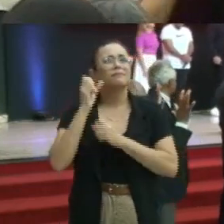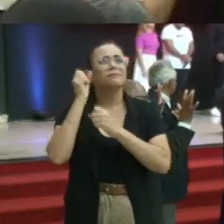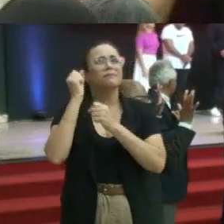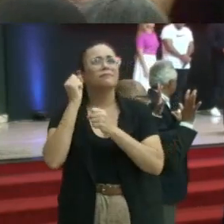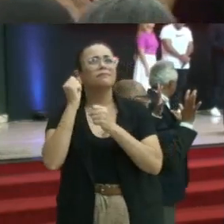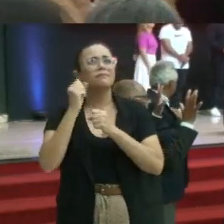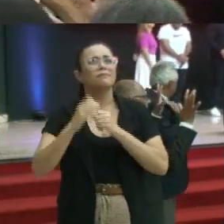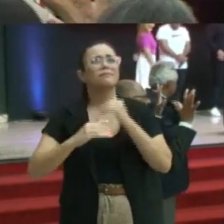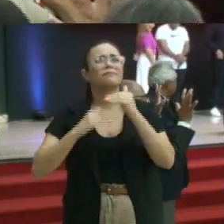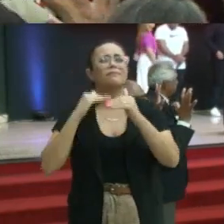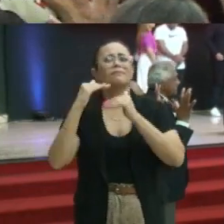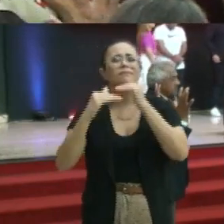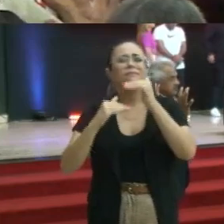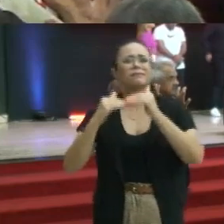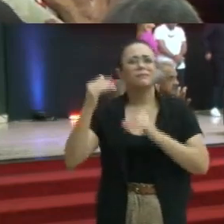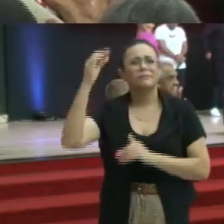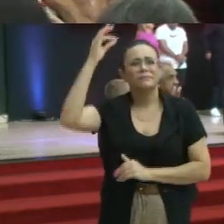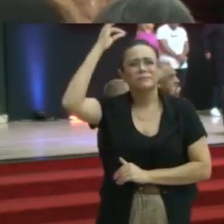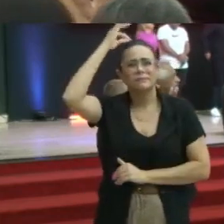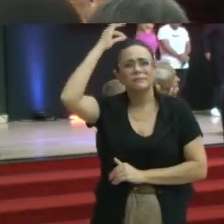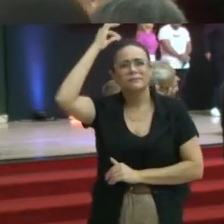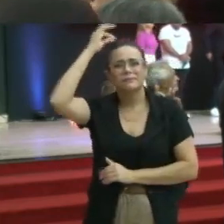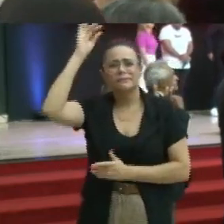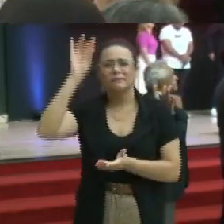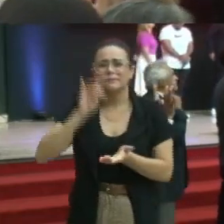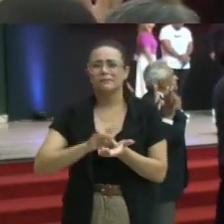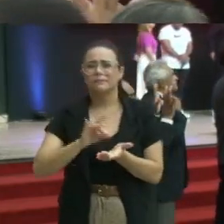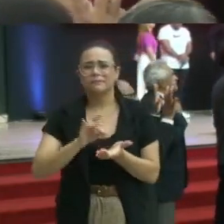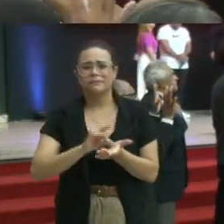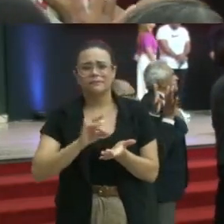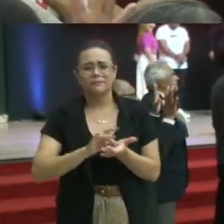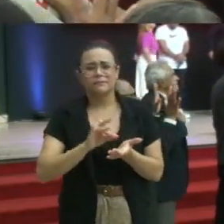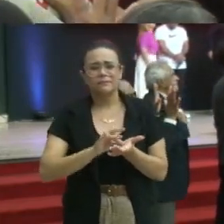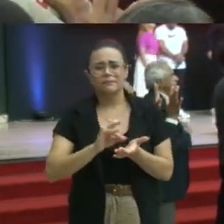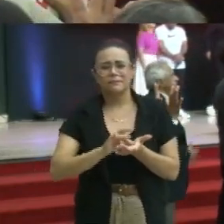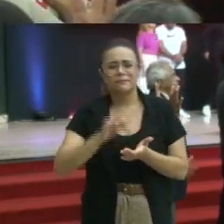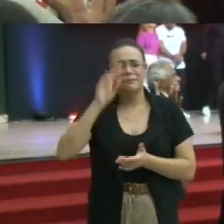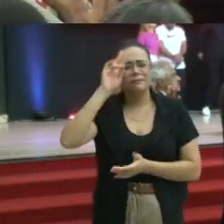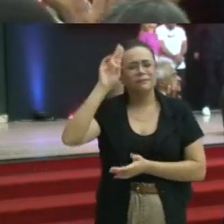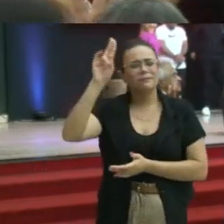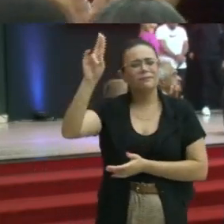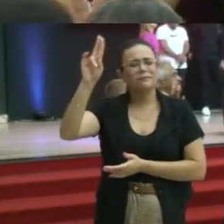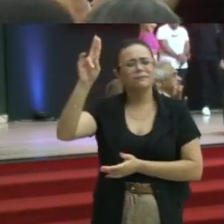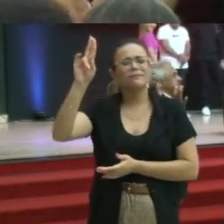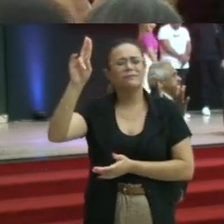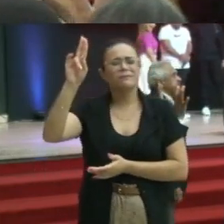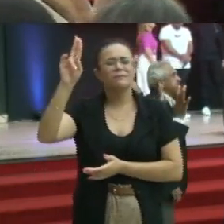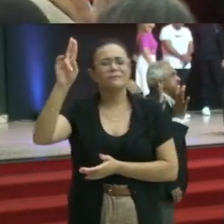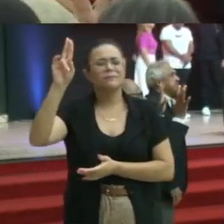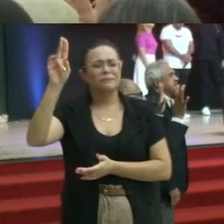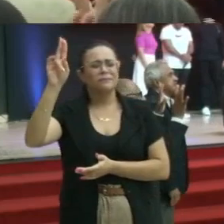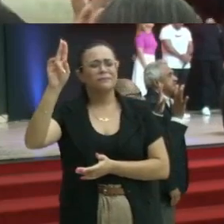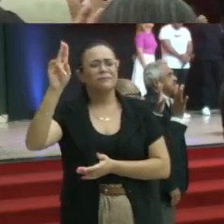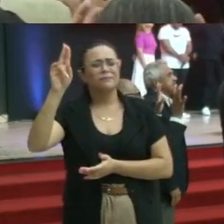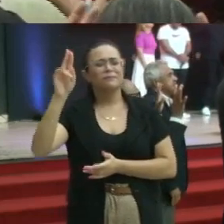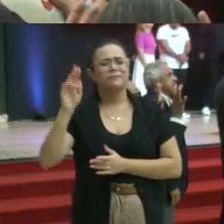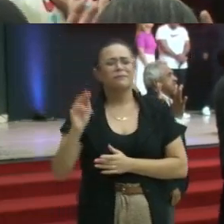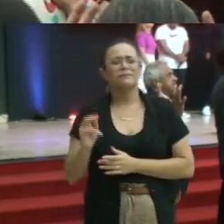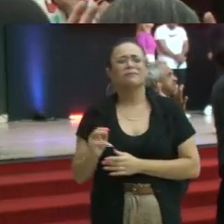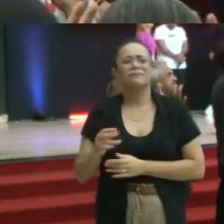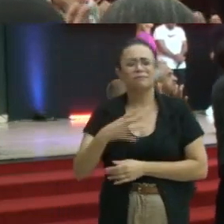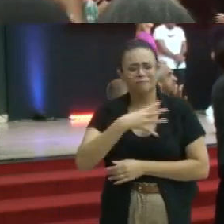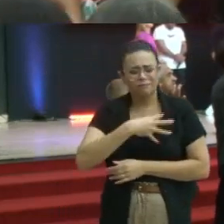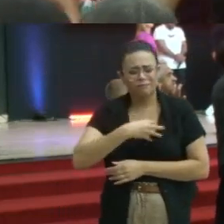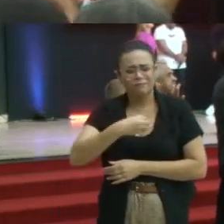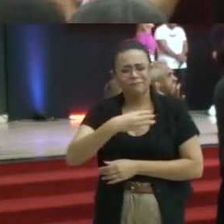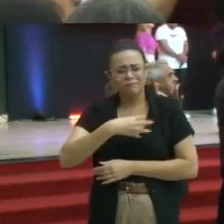cresçam, Senhor, em espírito e em verdade, ó Pai. Que o Senhor, Deus, ao olhar para os teus filhos,